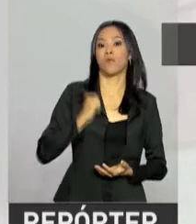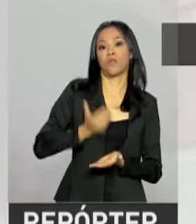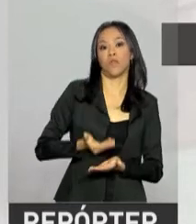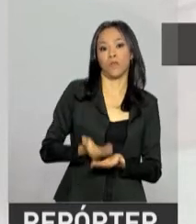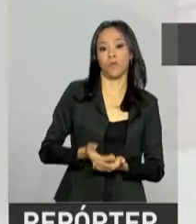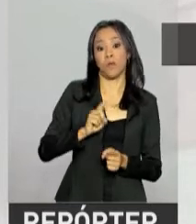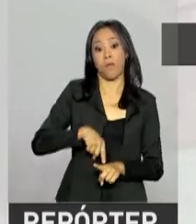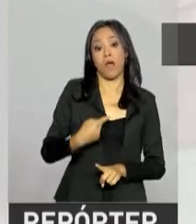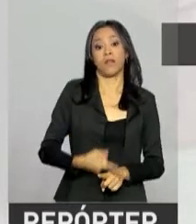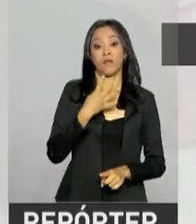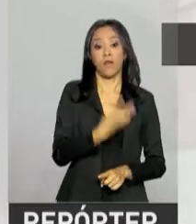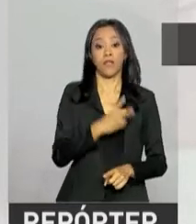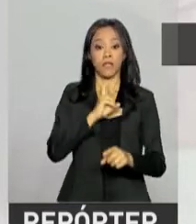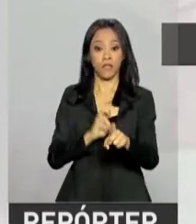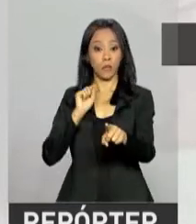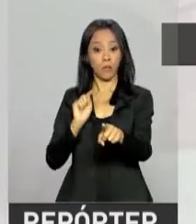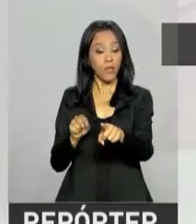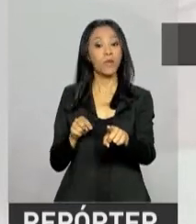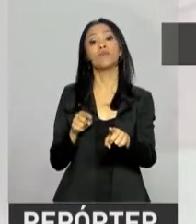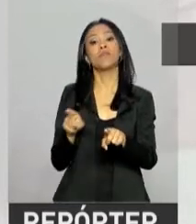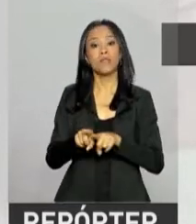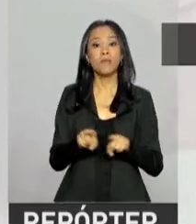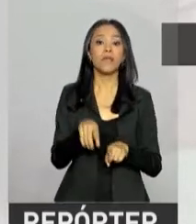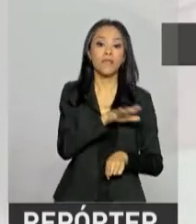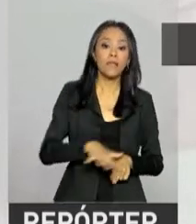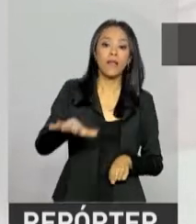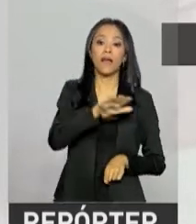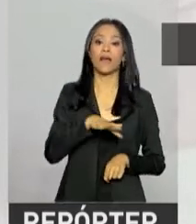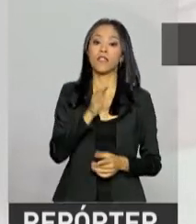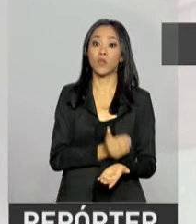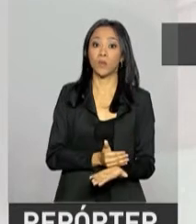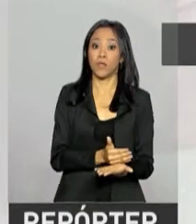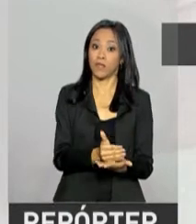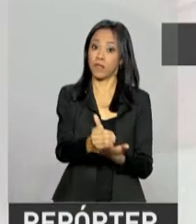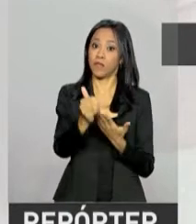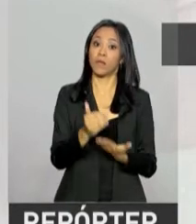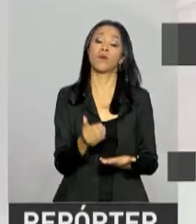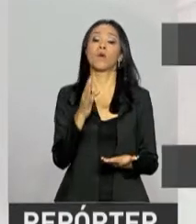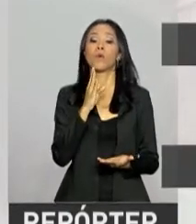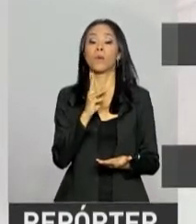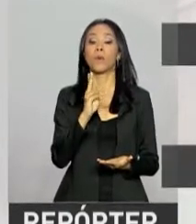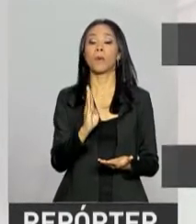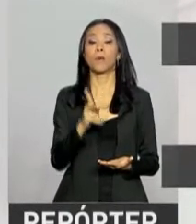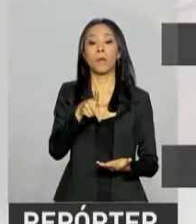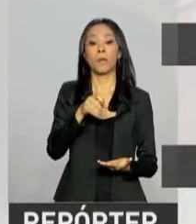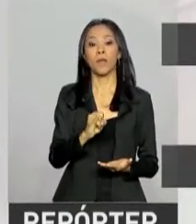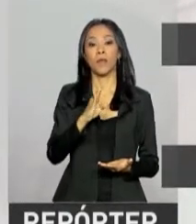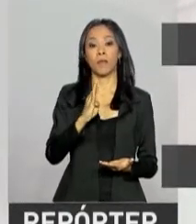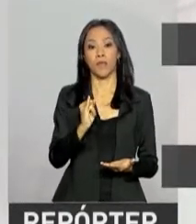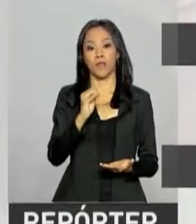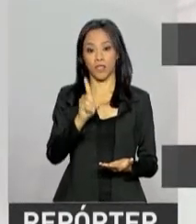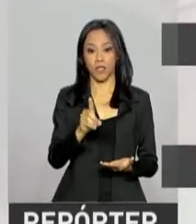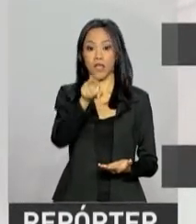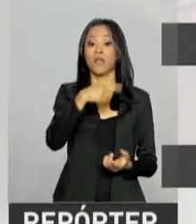45 mil bolsas para o programa institucional de bolsas de iniciação à docência o pibid e 100 mil bolsas